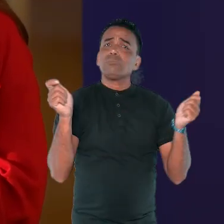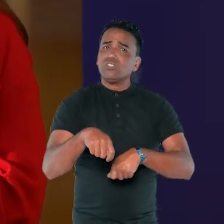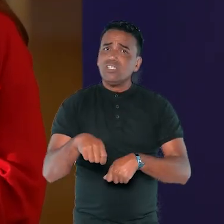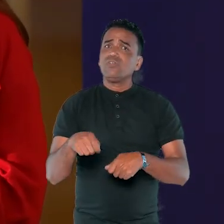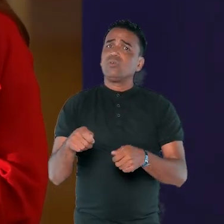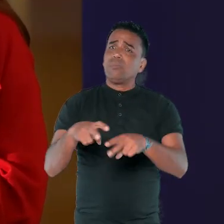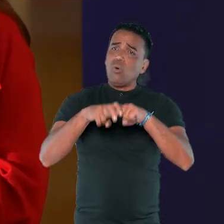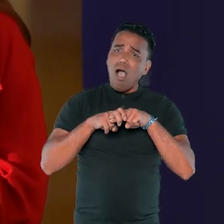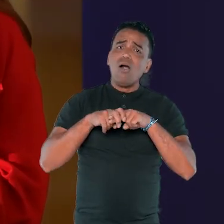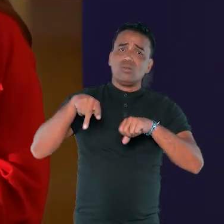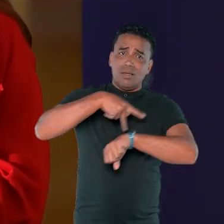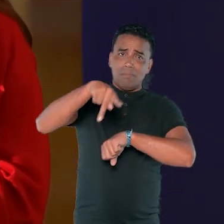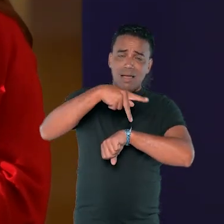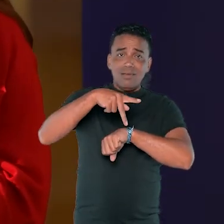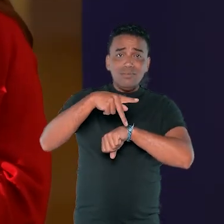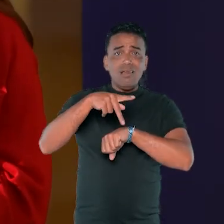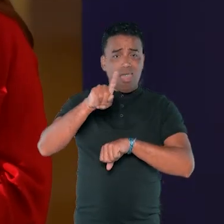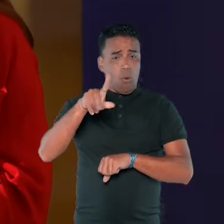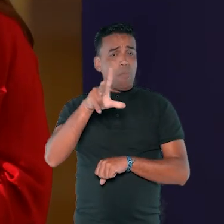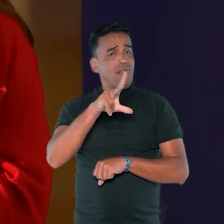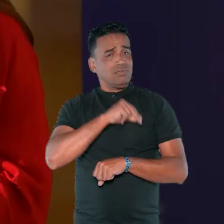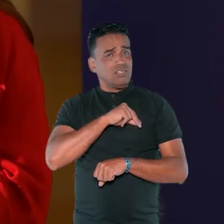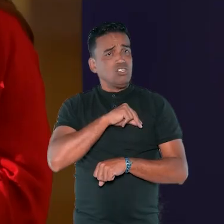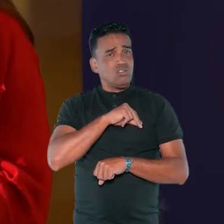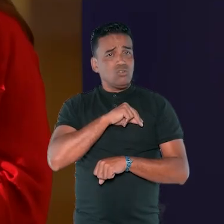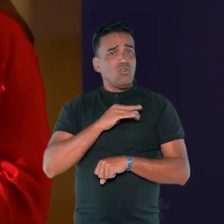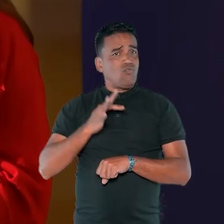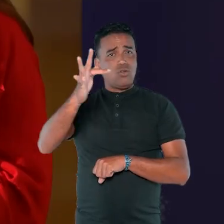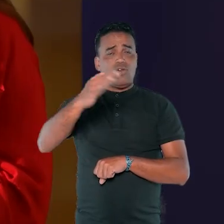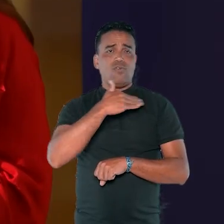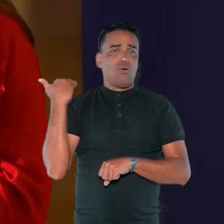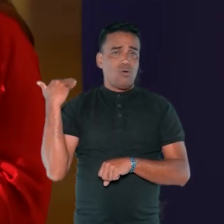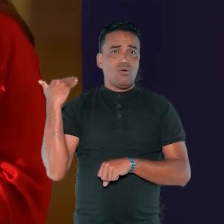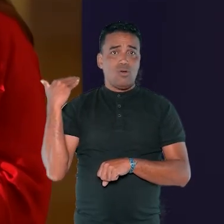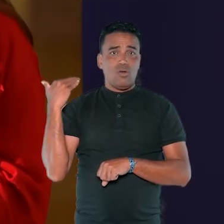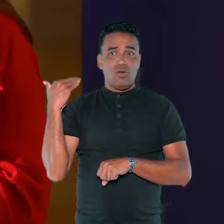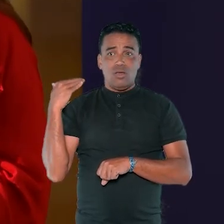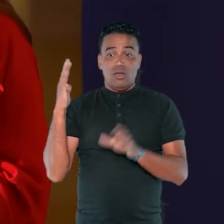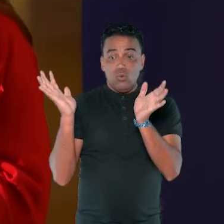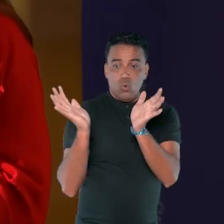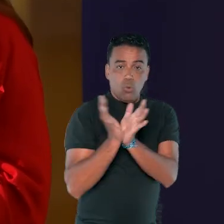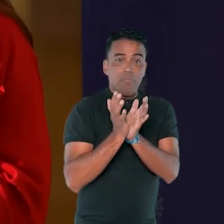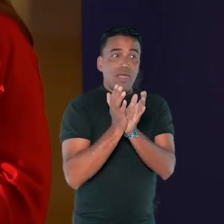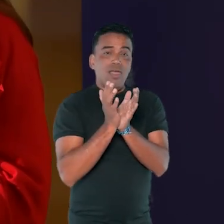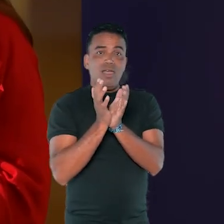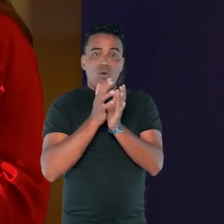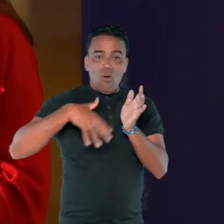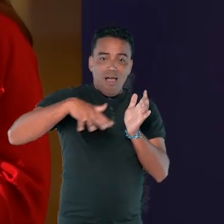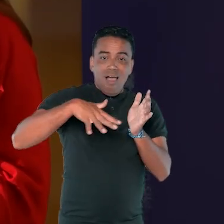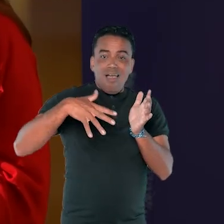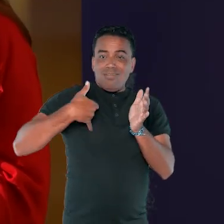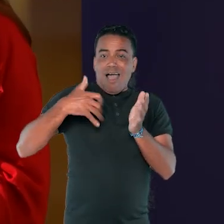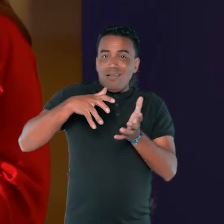ele, imerecido, ainda me morrerei. Minha geração se fez de terços e rosários.